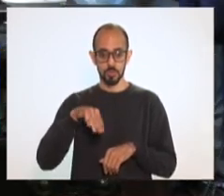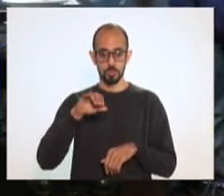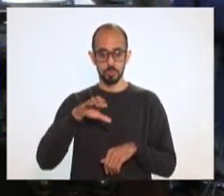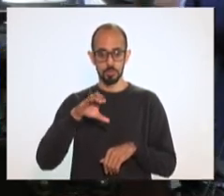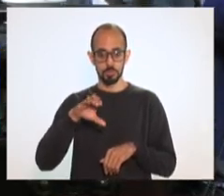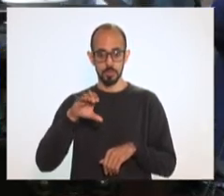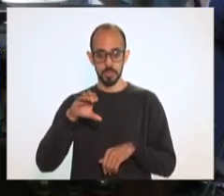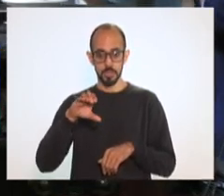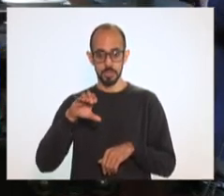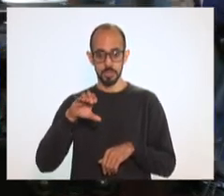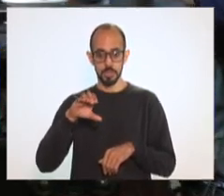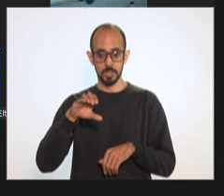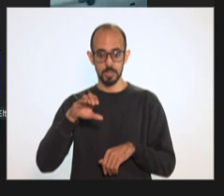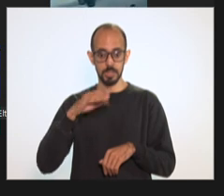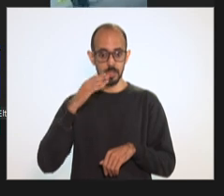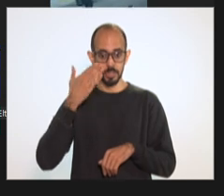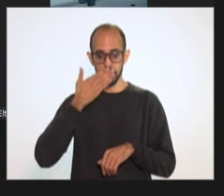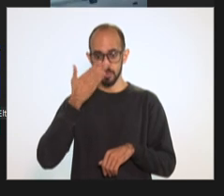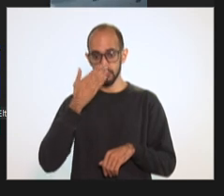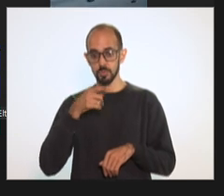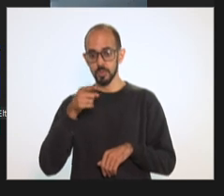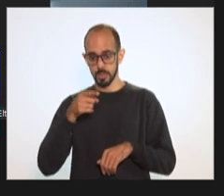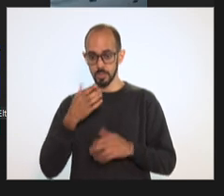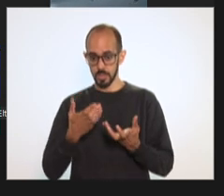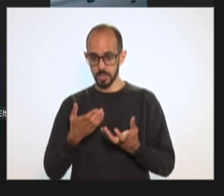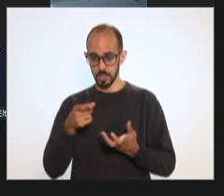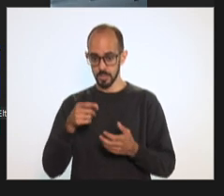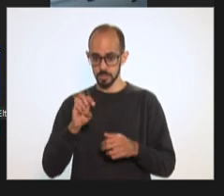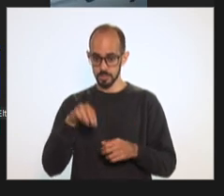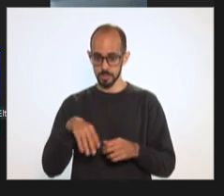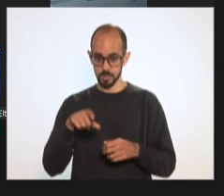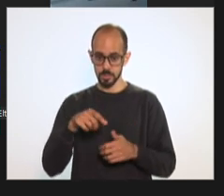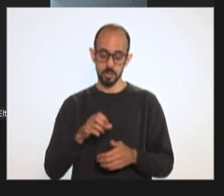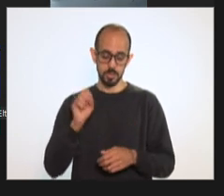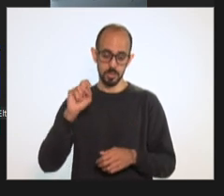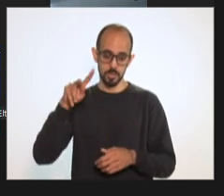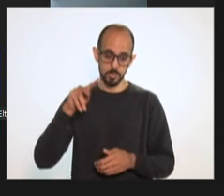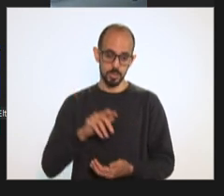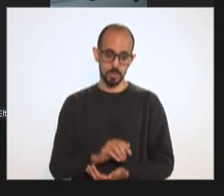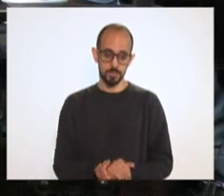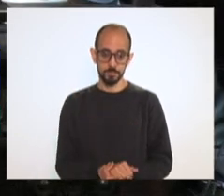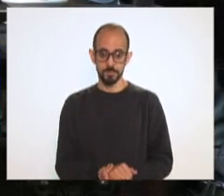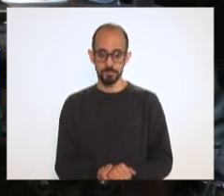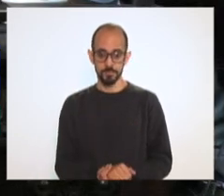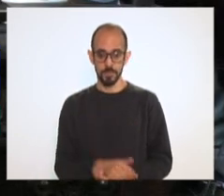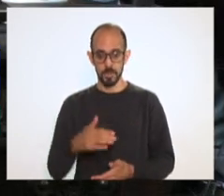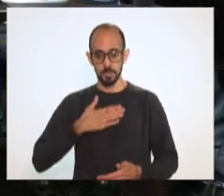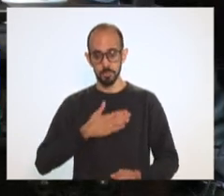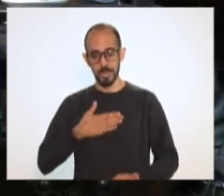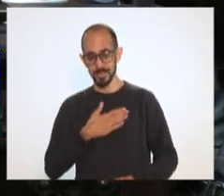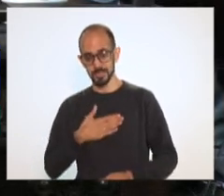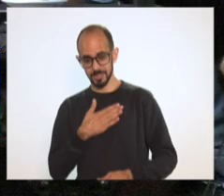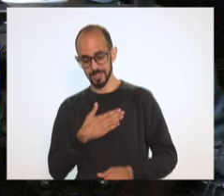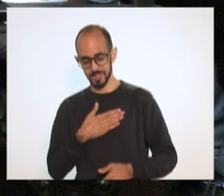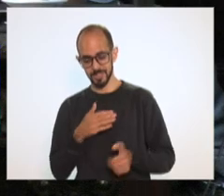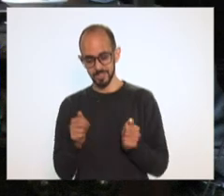o dedo ou eu não vi? Mink? Mink. Ok. É um prazer, tá, meu irmão?